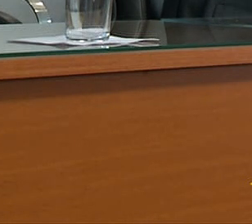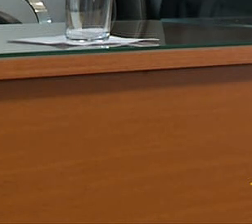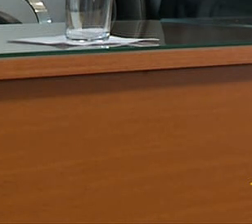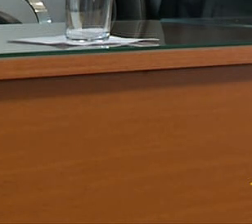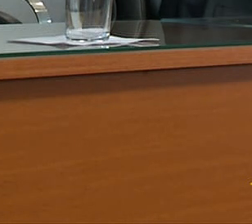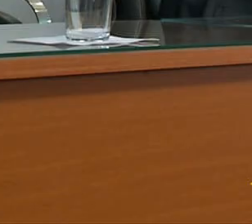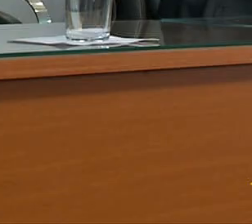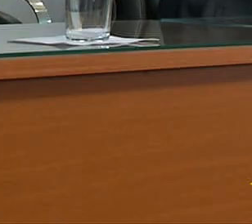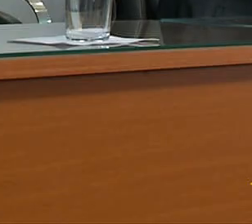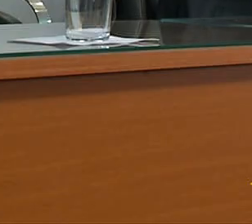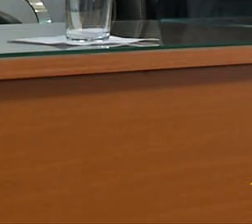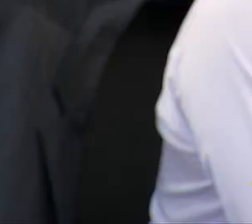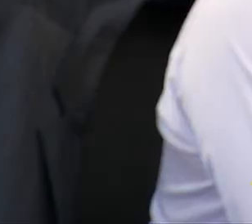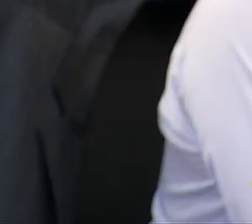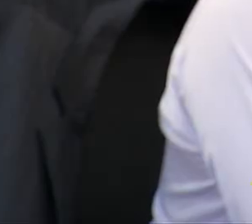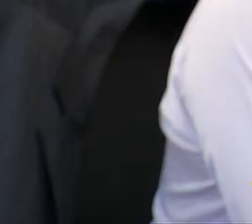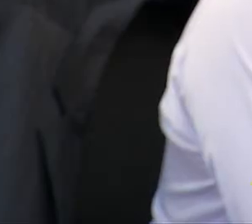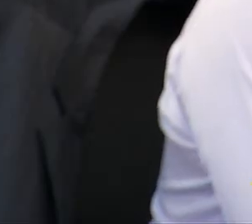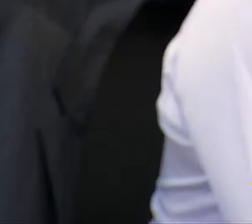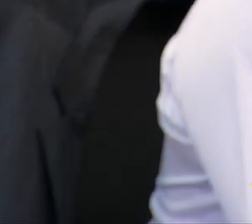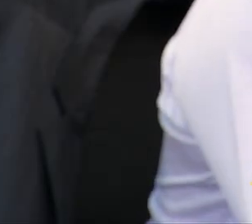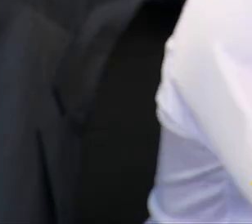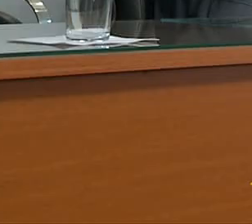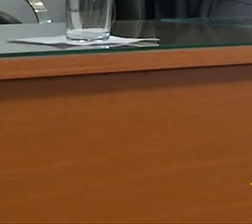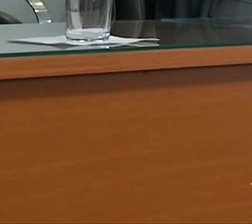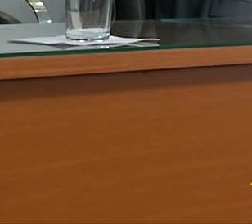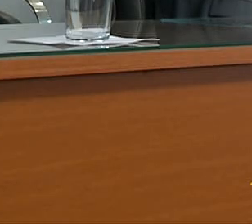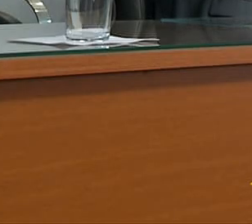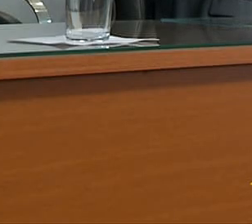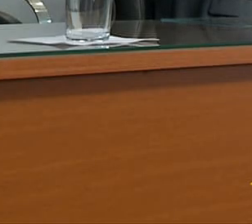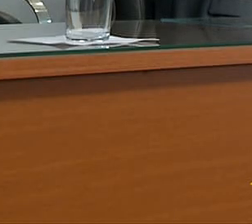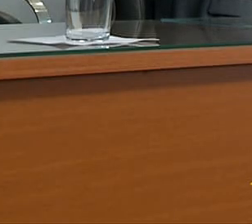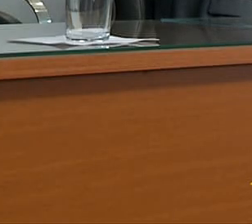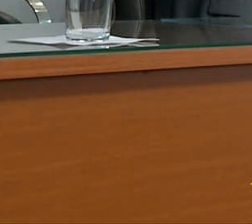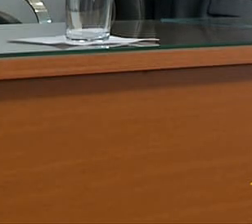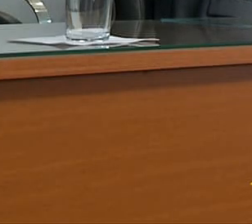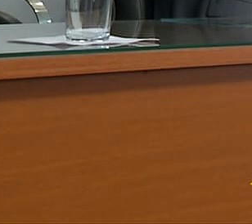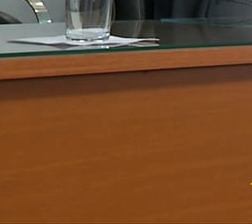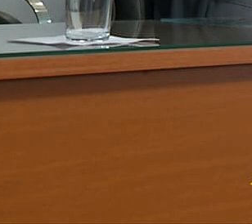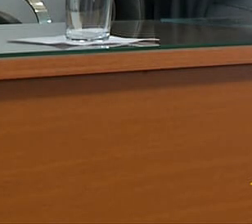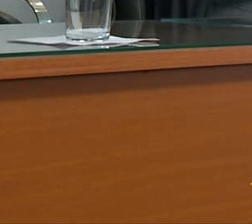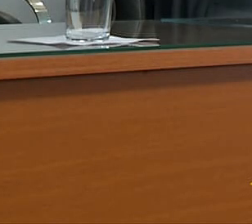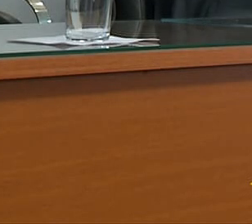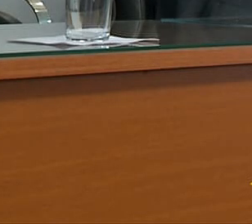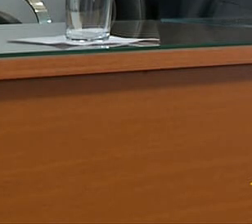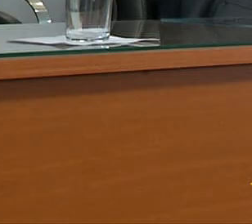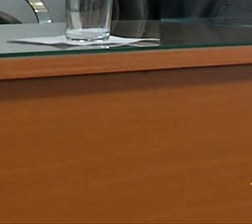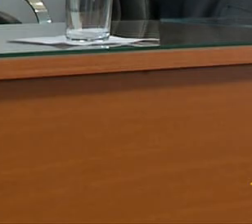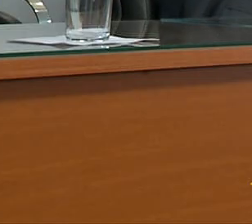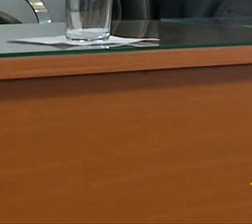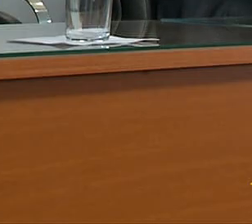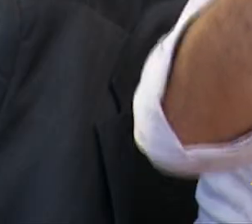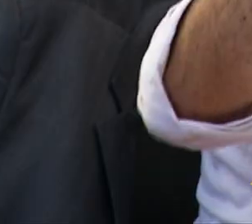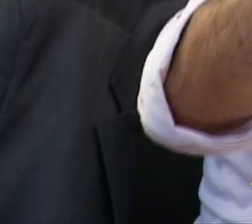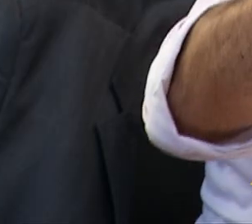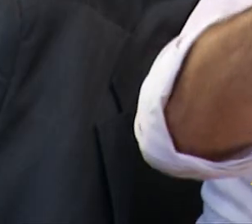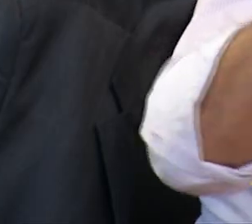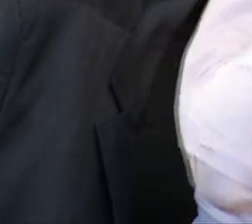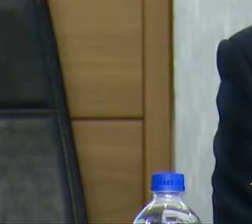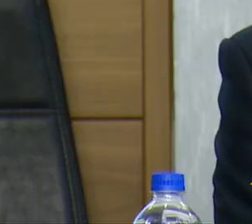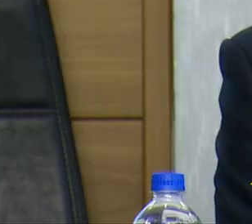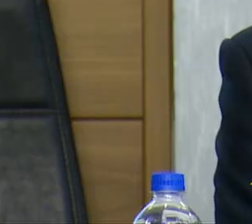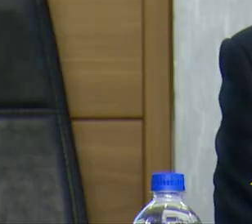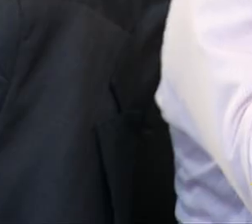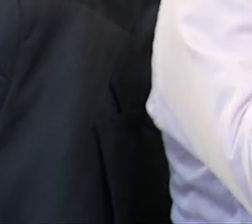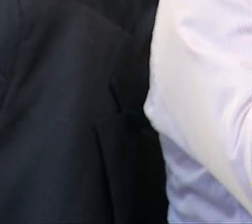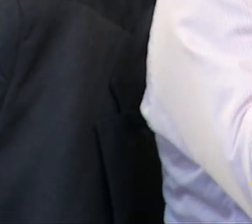Agora, se for dúvidas pontuais... Ah, não, pontuais agora, sempre abrir. Aliás, é melhor porque quem está assistindo é melhor, esclarece na hora. Sim, sim, sim, sim. Se é,